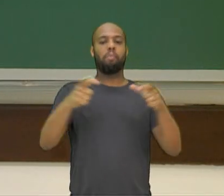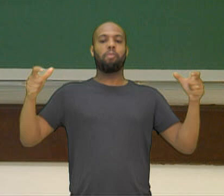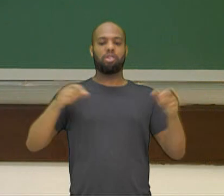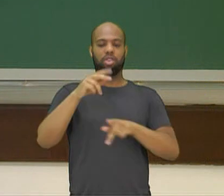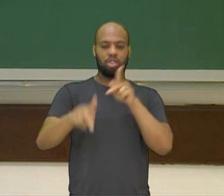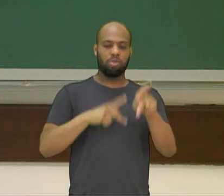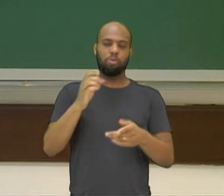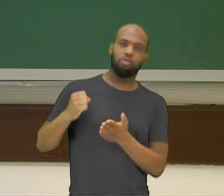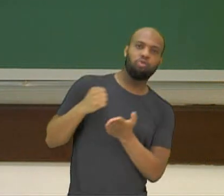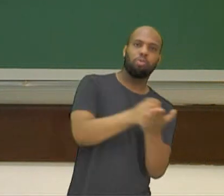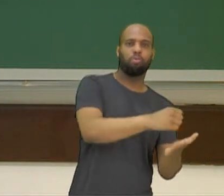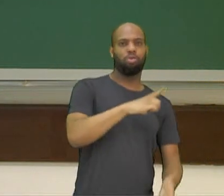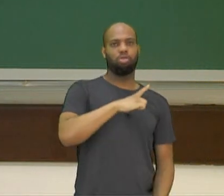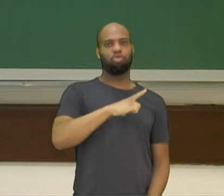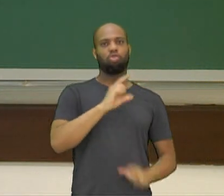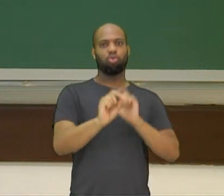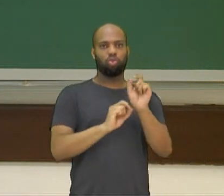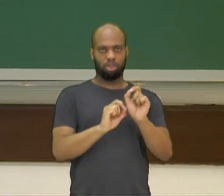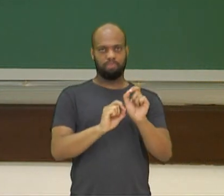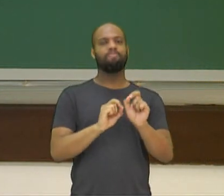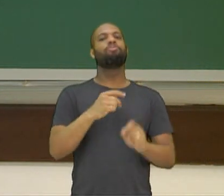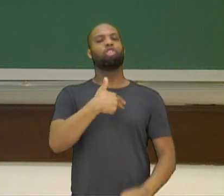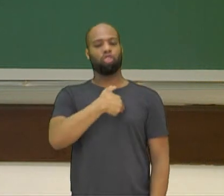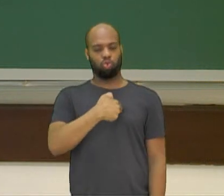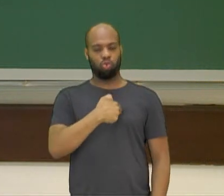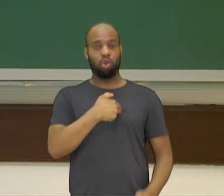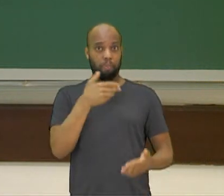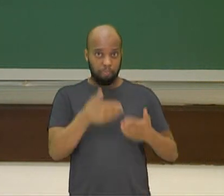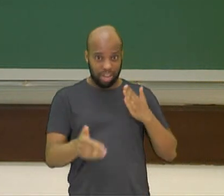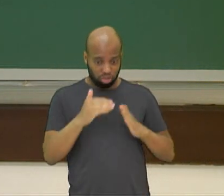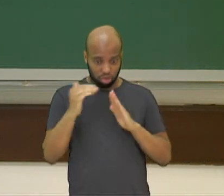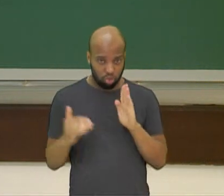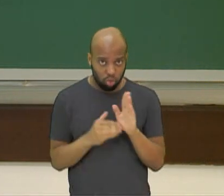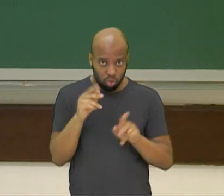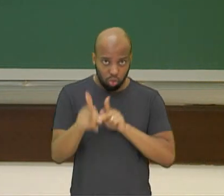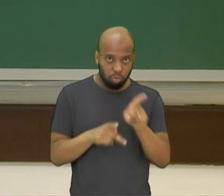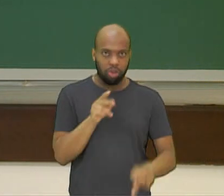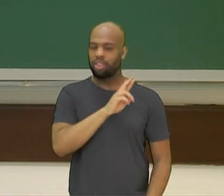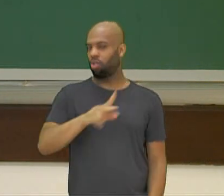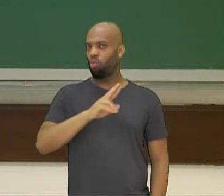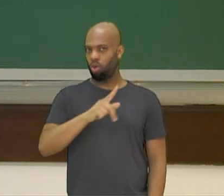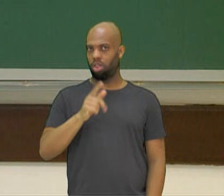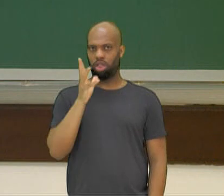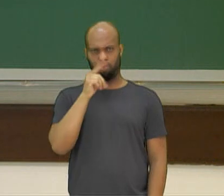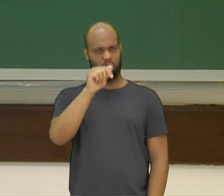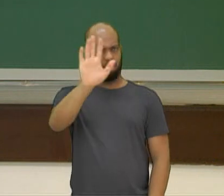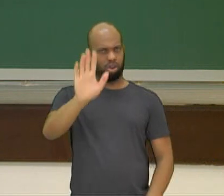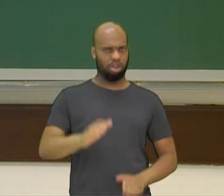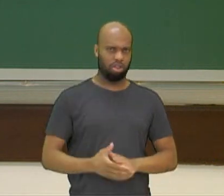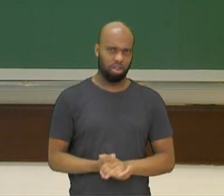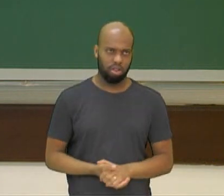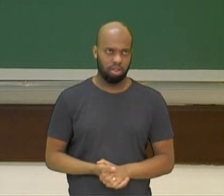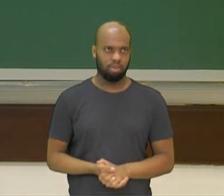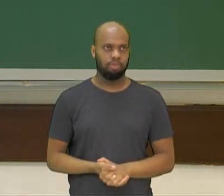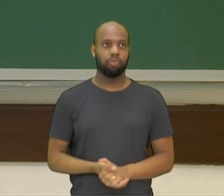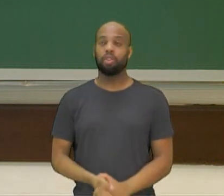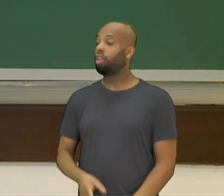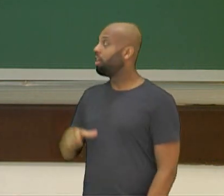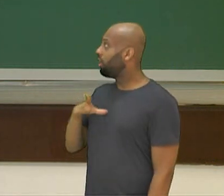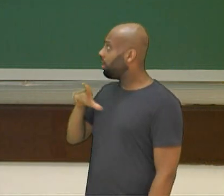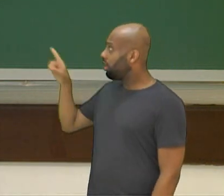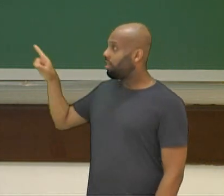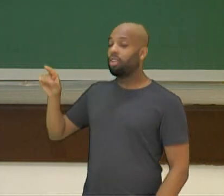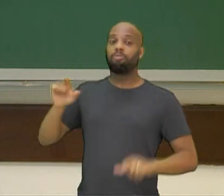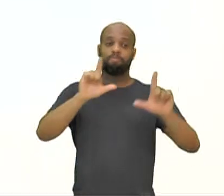apoiava Getúlio Vargas. Tá? Então, ele não vai perder o apoio popular do dia para a noite. Tá? Aqui a gente tem